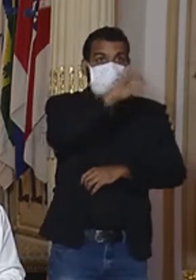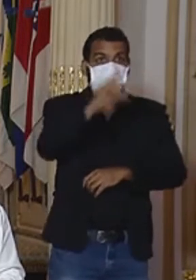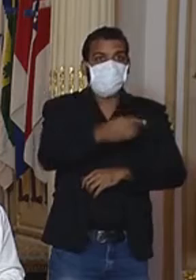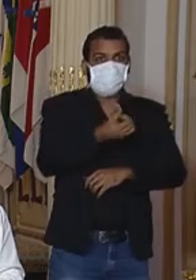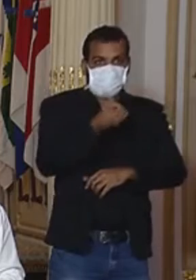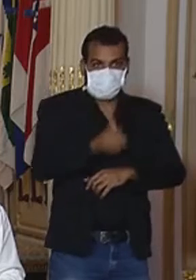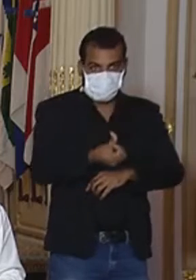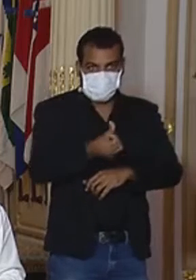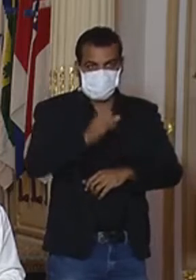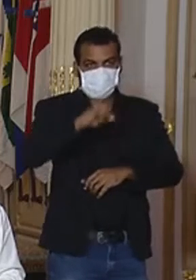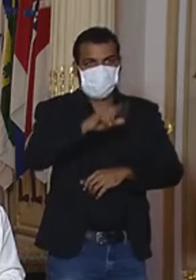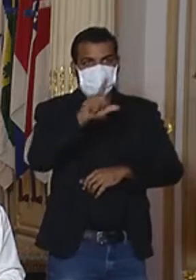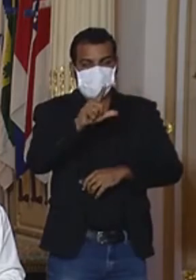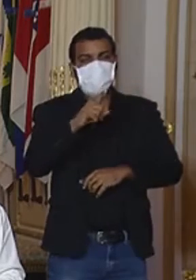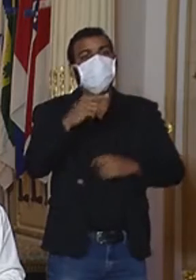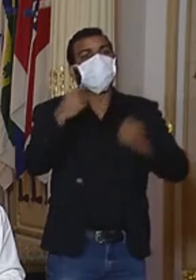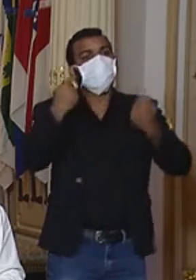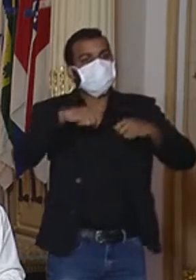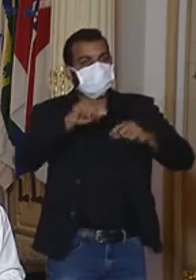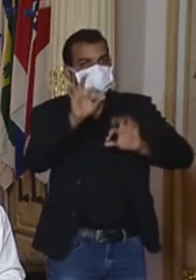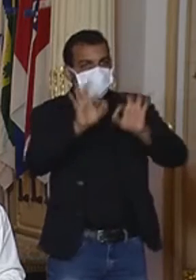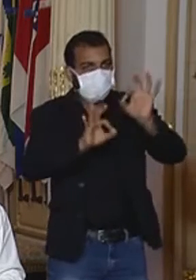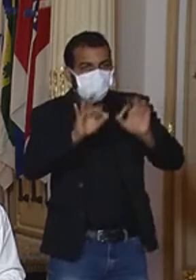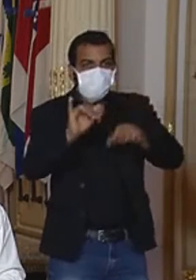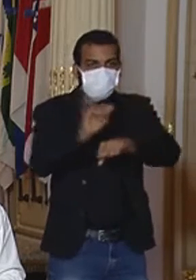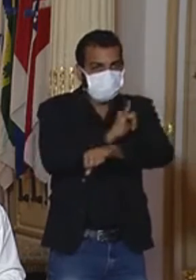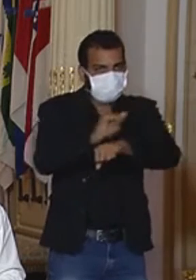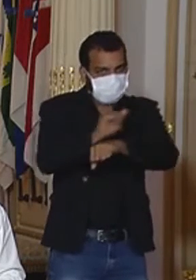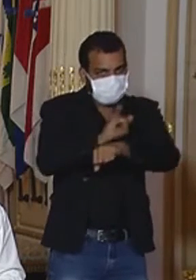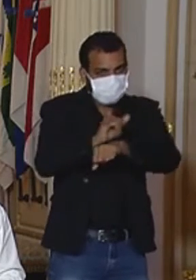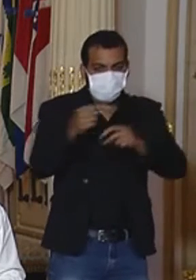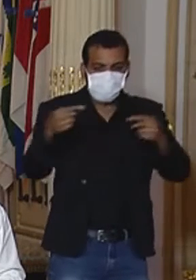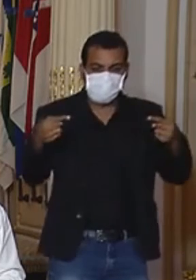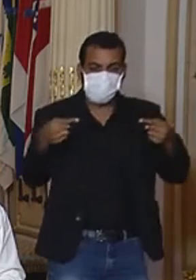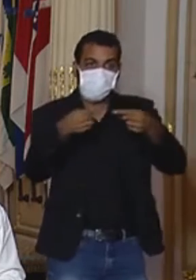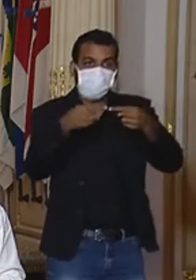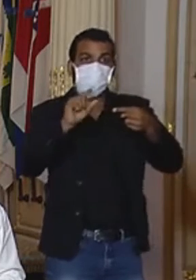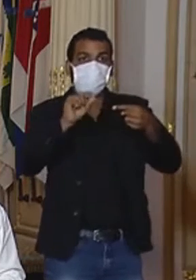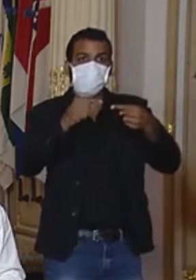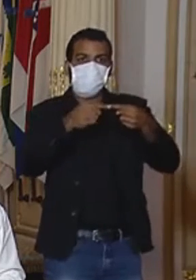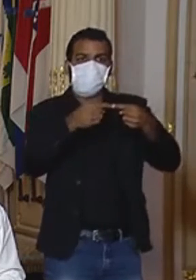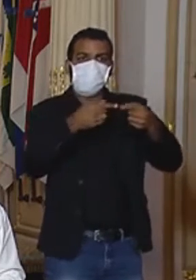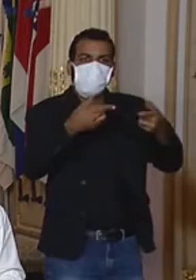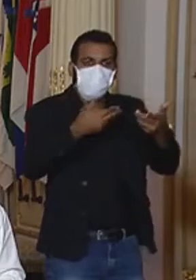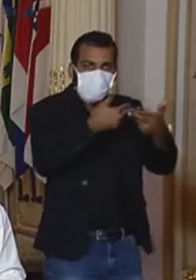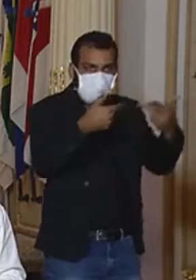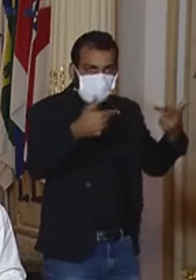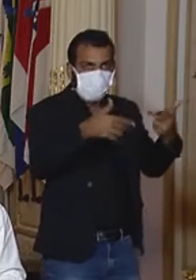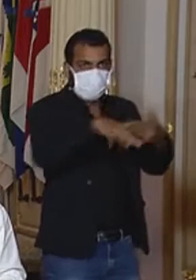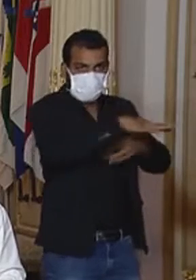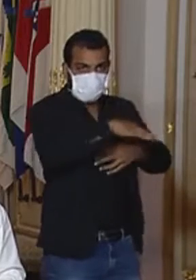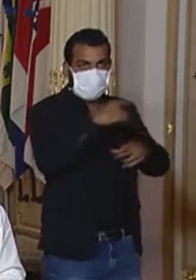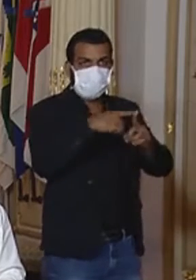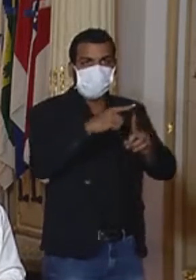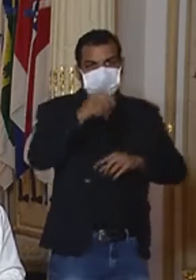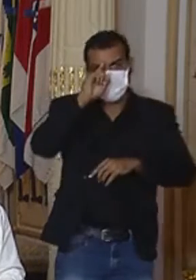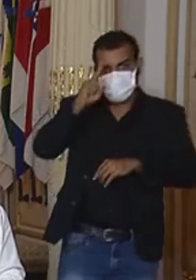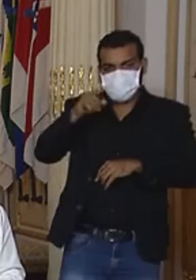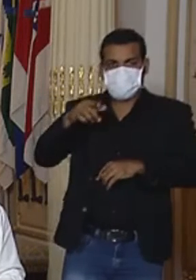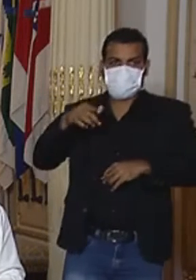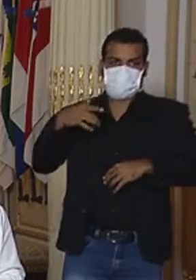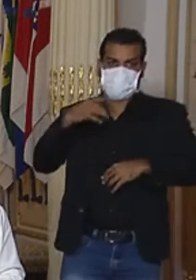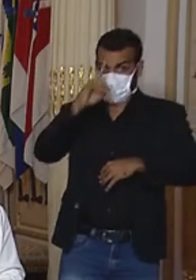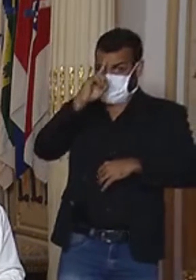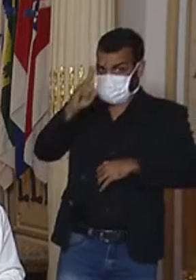julho com a adoção de um conjunto de medidas em conformidade com as diretrizes indicadas pelas autoridades